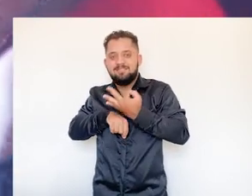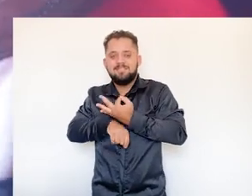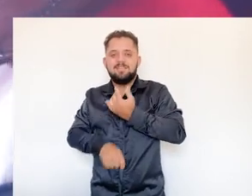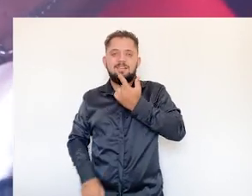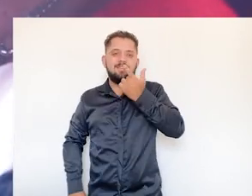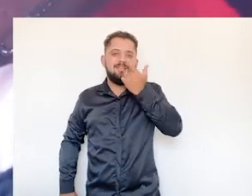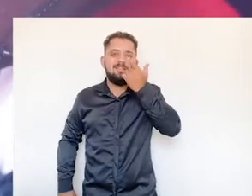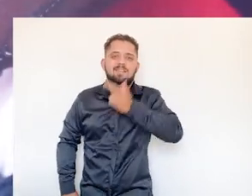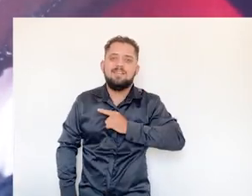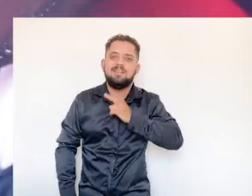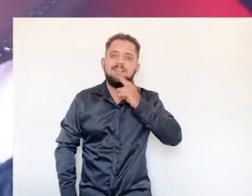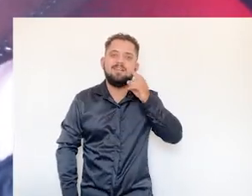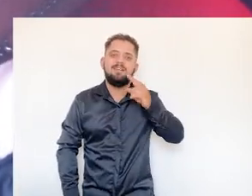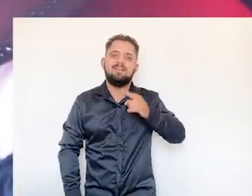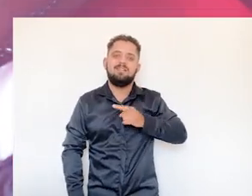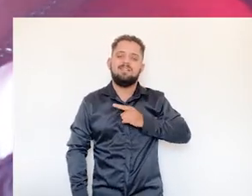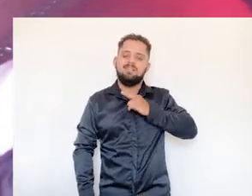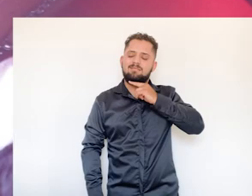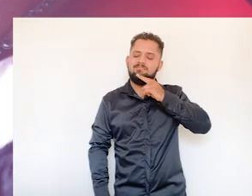aguentar. E